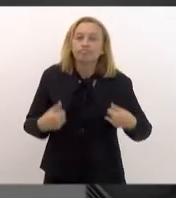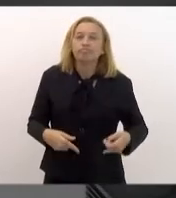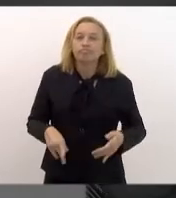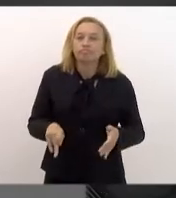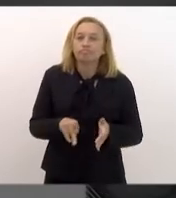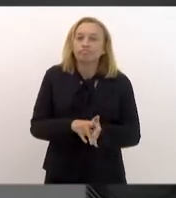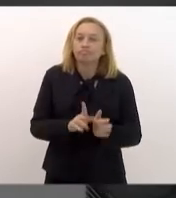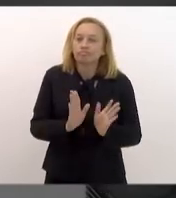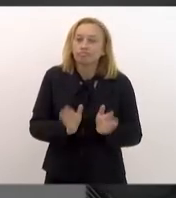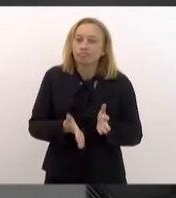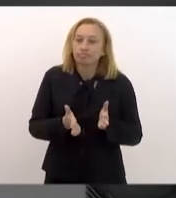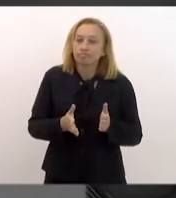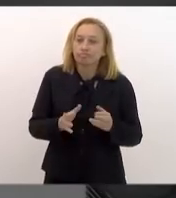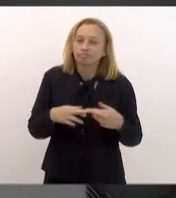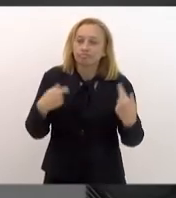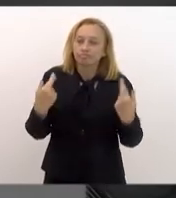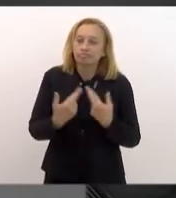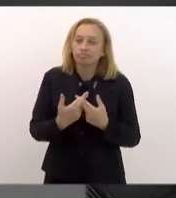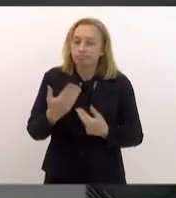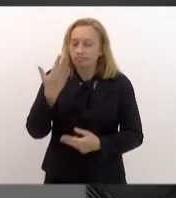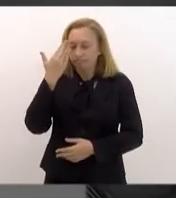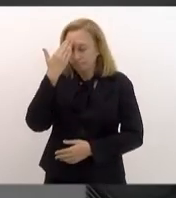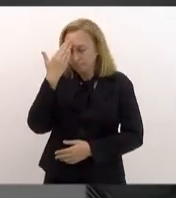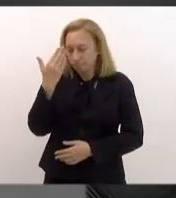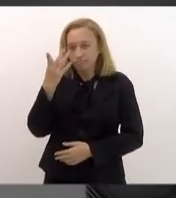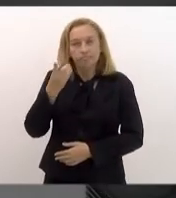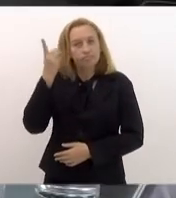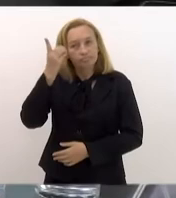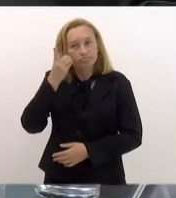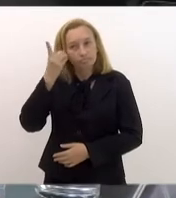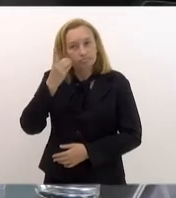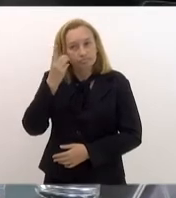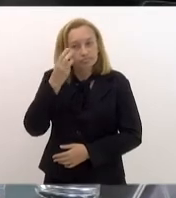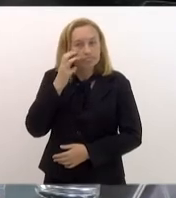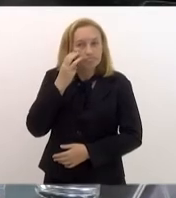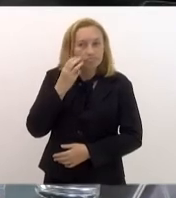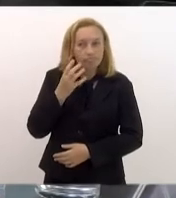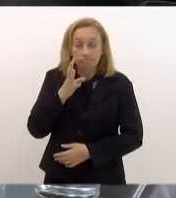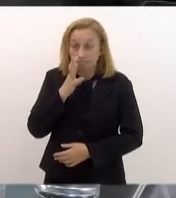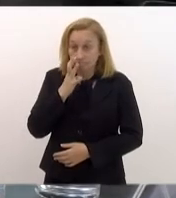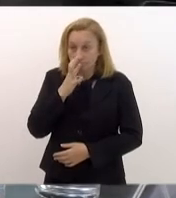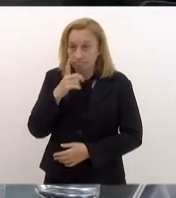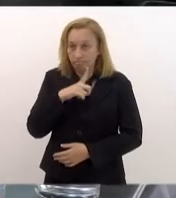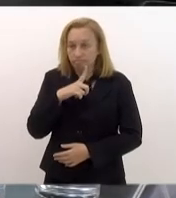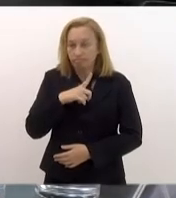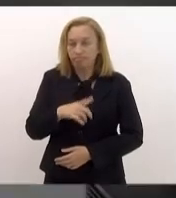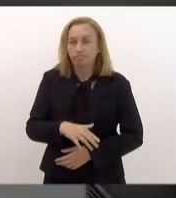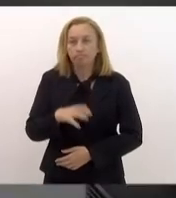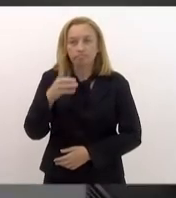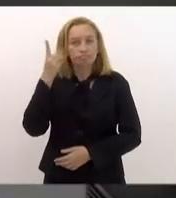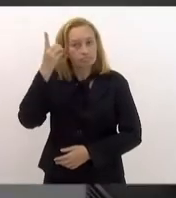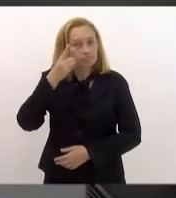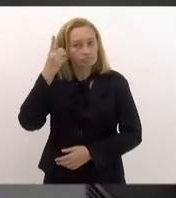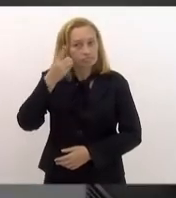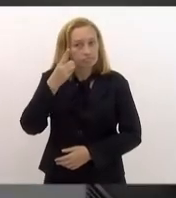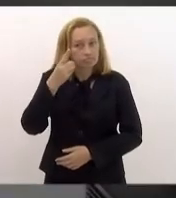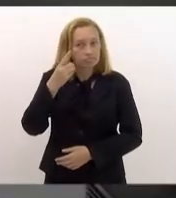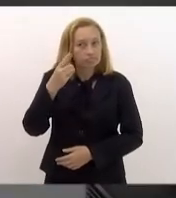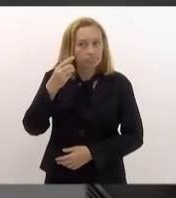vocês hoje. Deputado Valdec, tenho uma grande admiração pelo senhor. Deputado Luiz Paulo Fio,